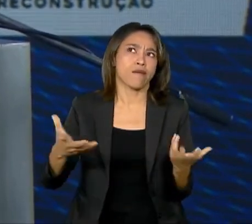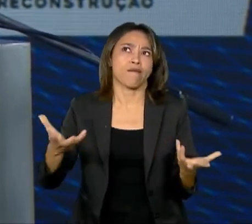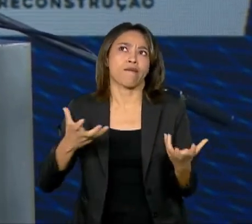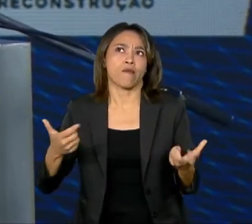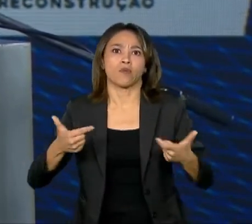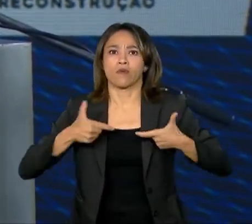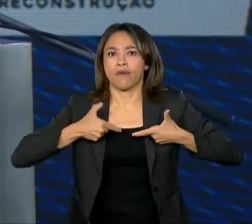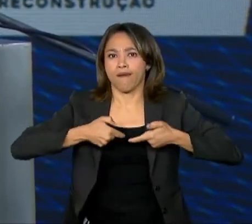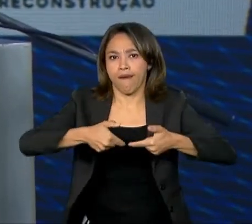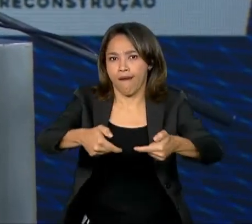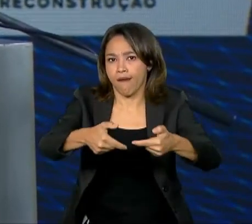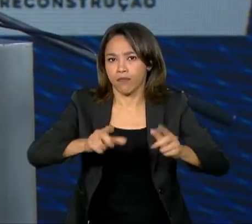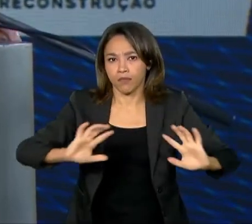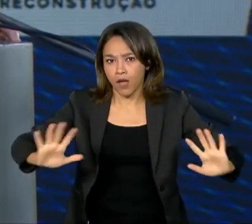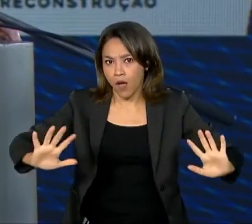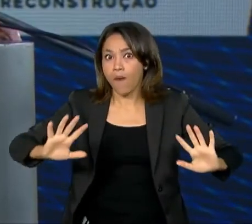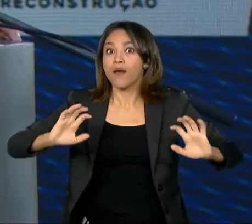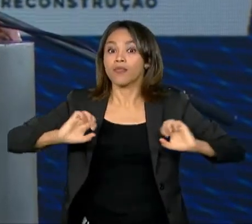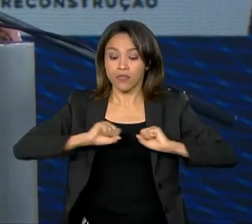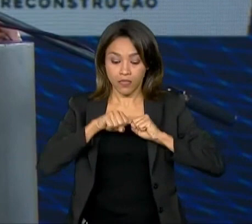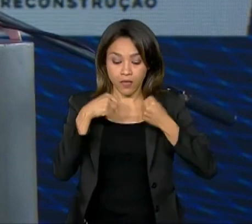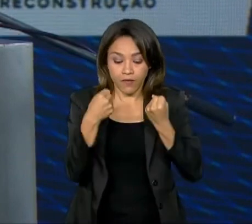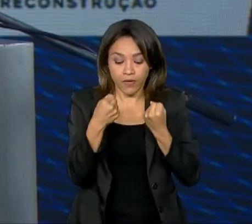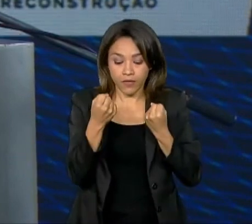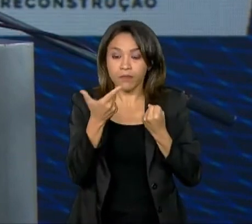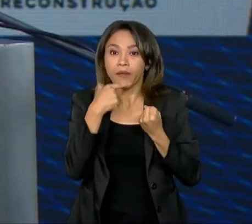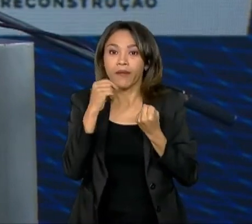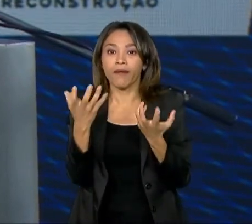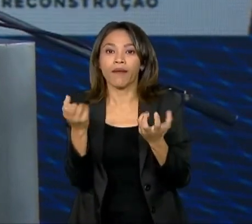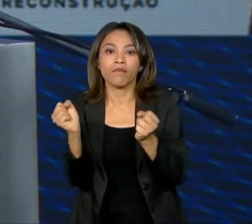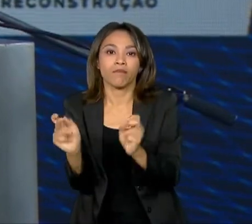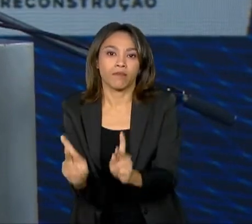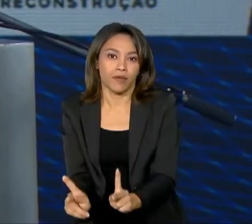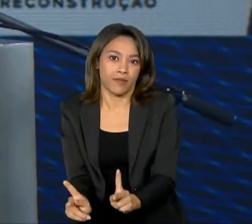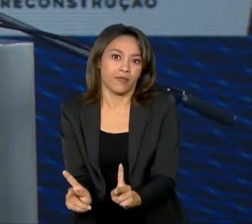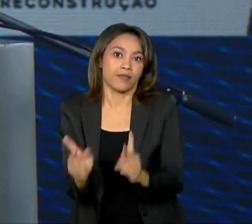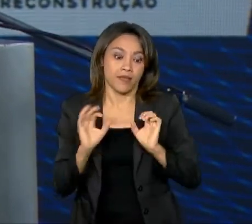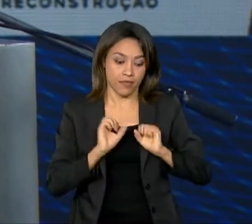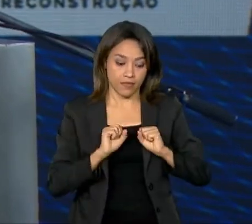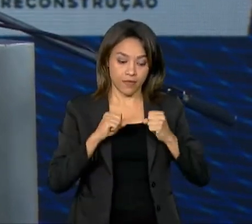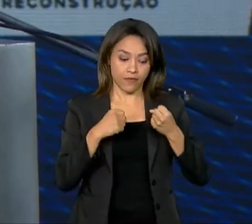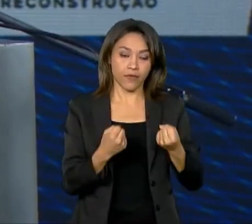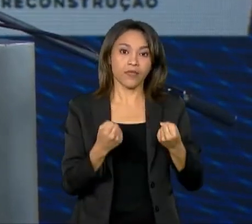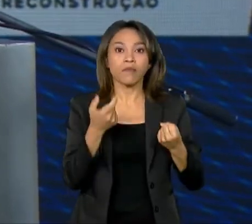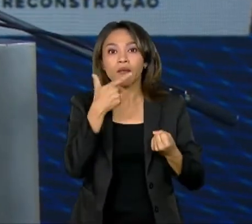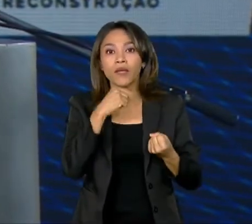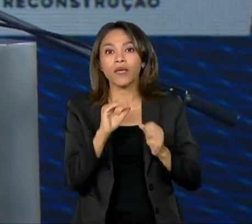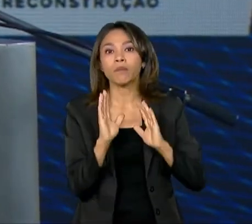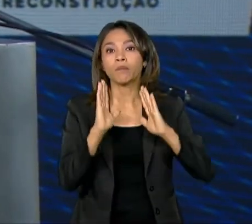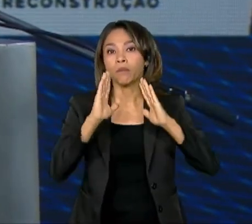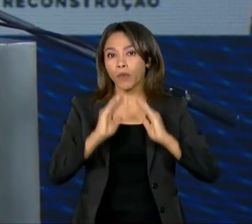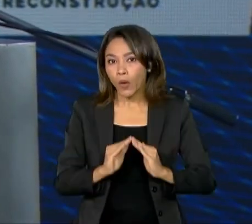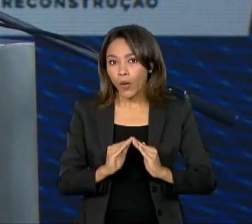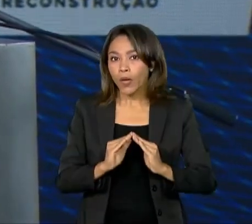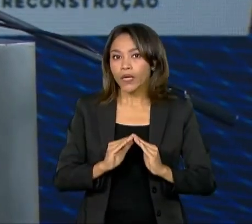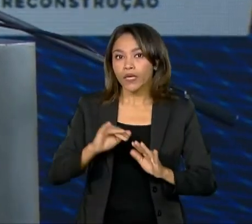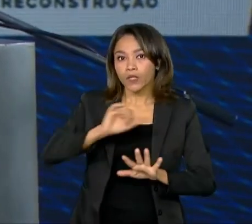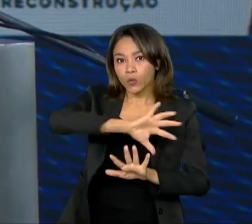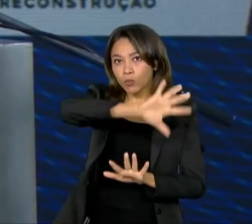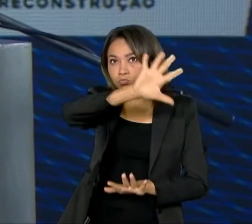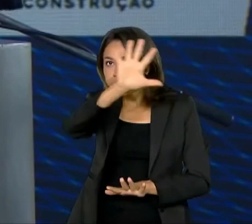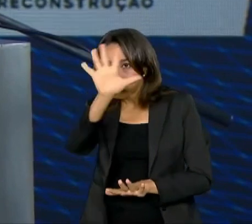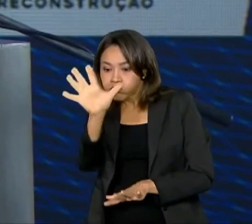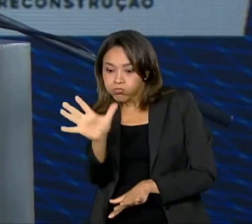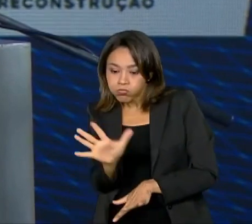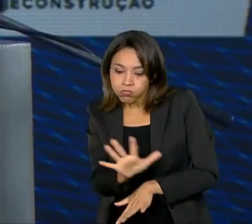defesa para quem quer paz a defesa para quem mora num continente que já definiu em